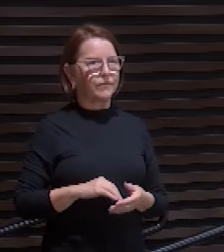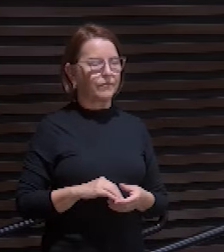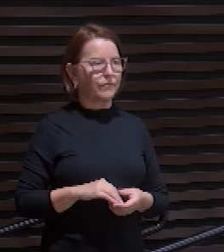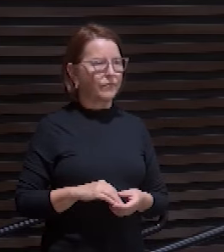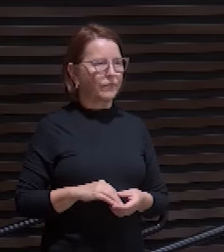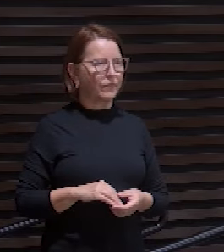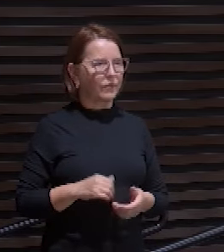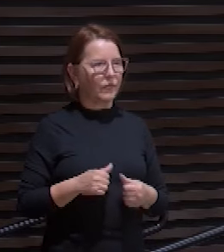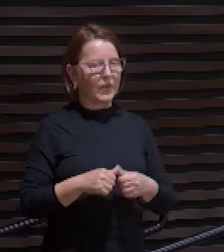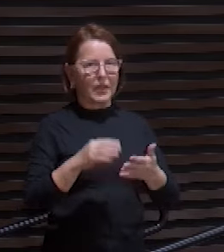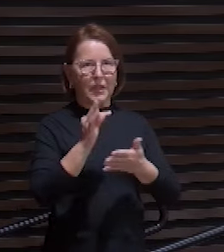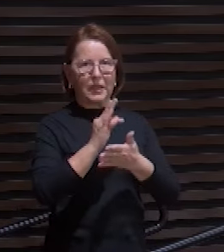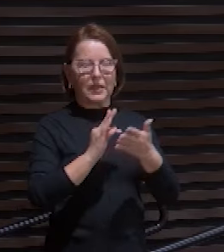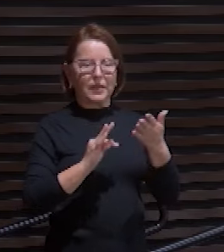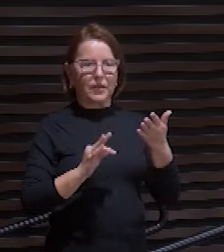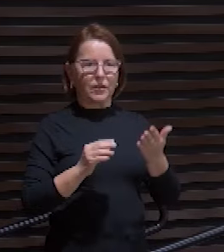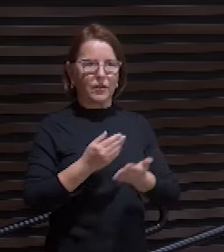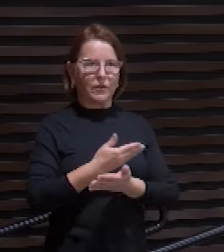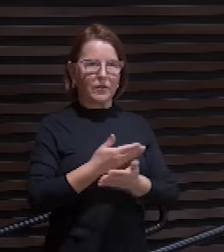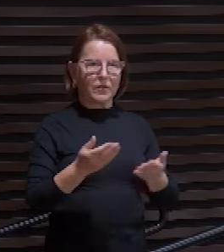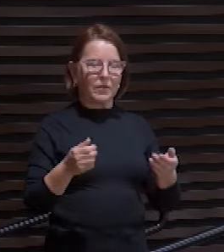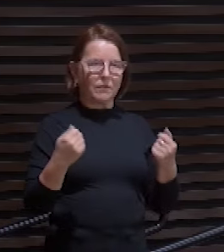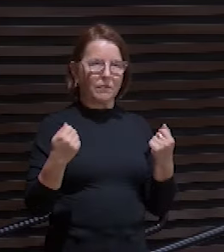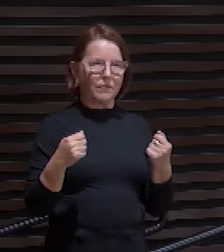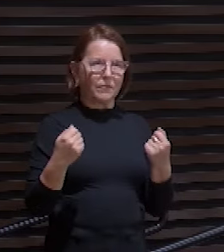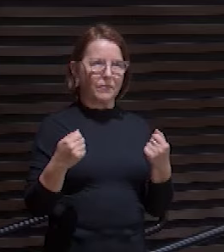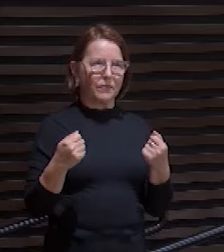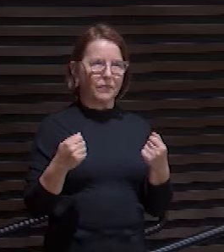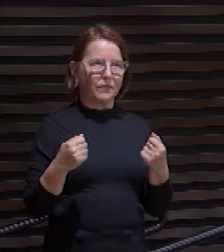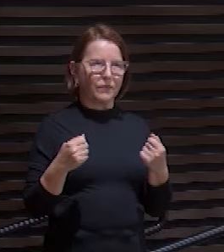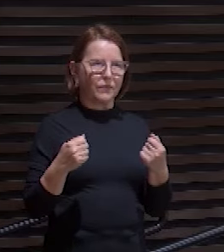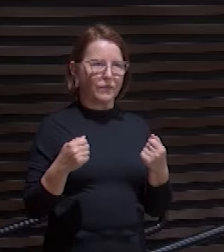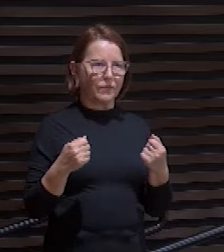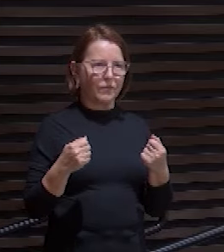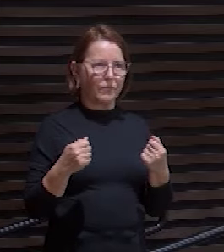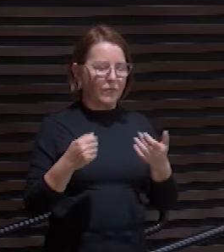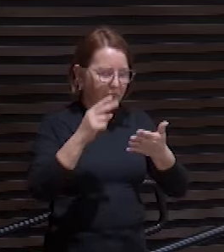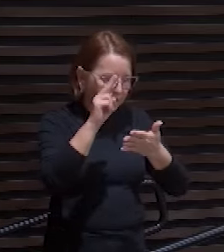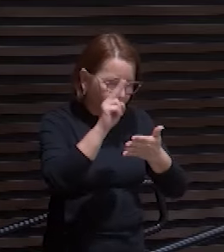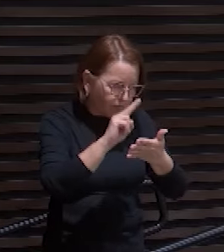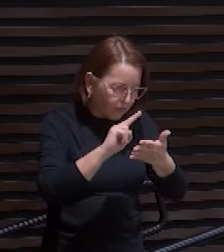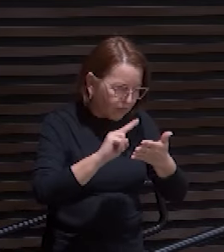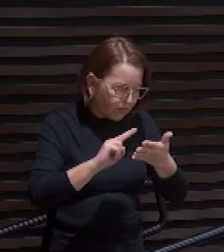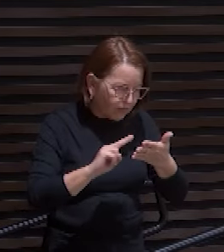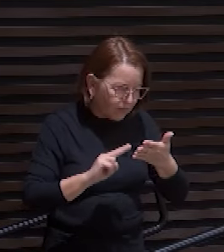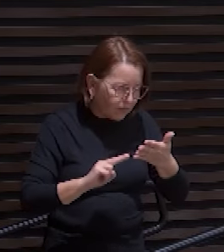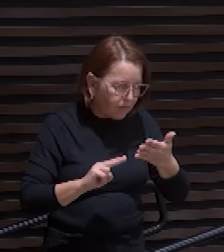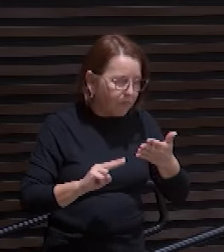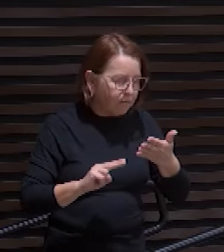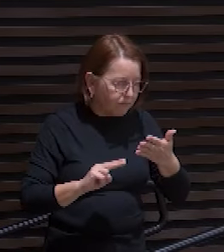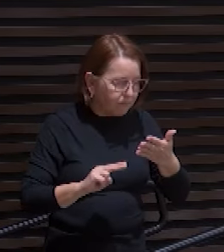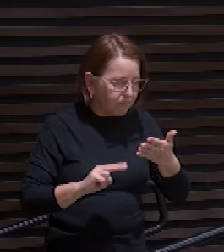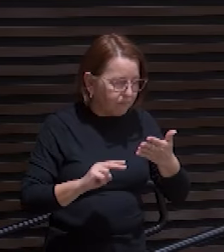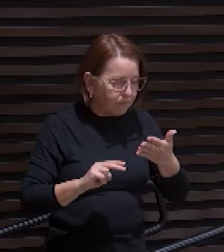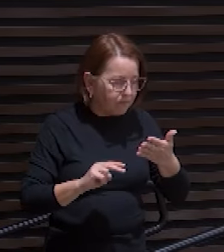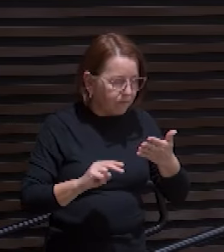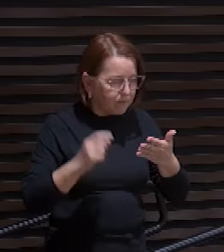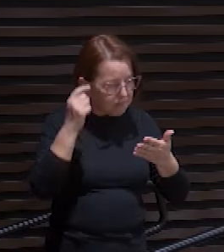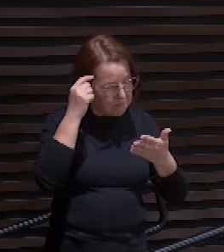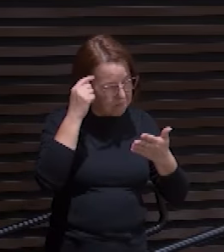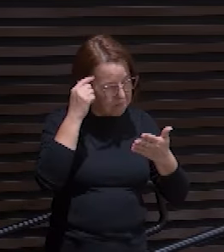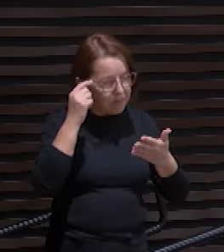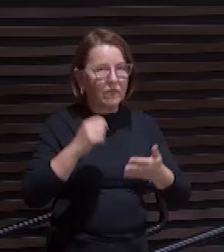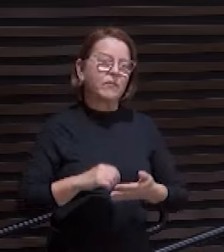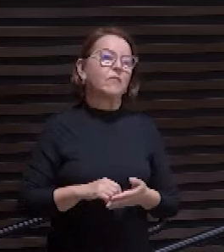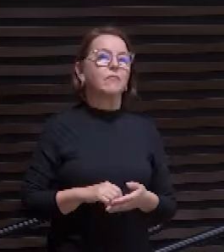Esse texto aqui, você precisa debruçar em cima dele, porque ele vai, 1 Timóteo 6,